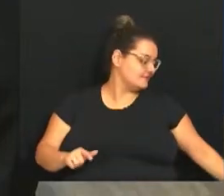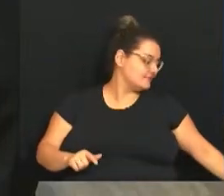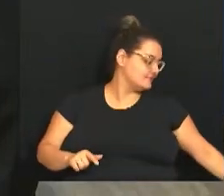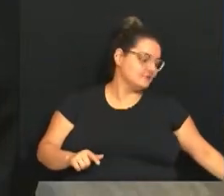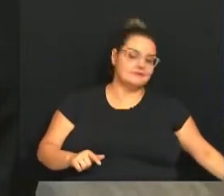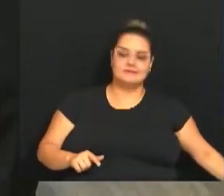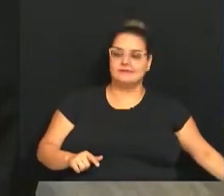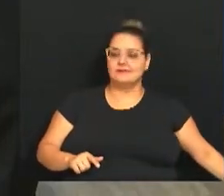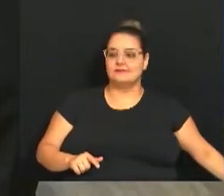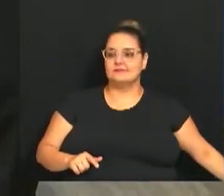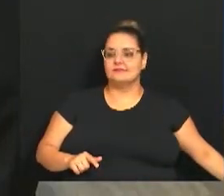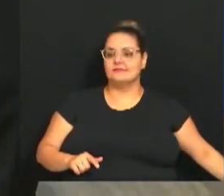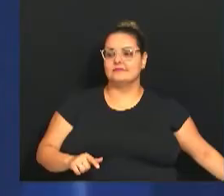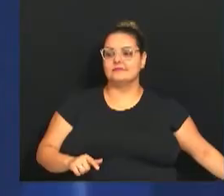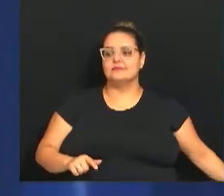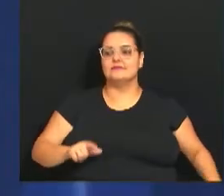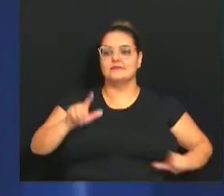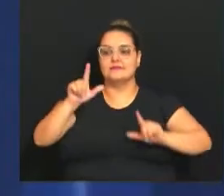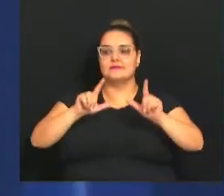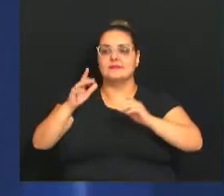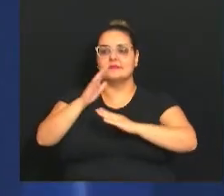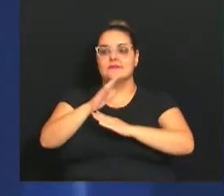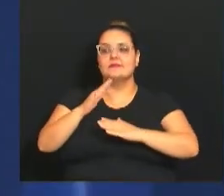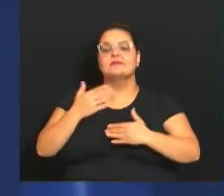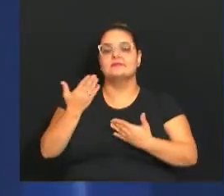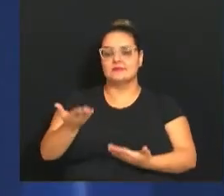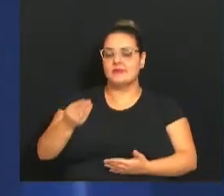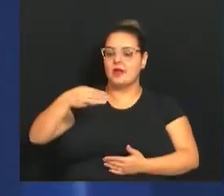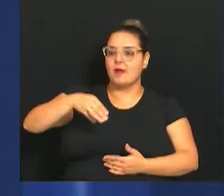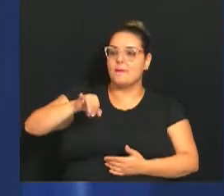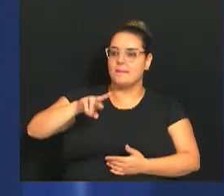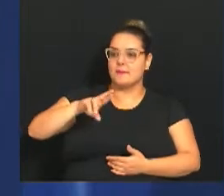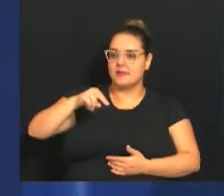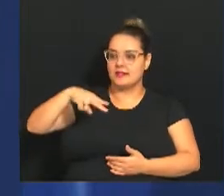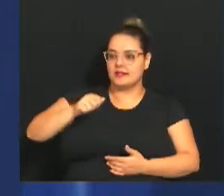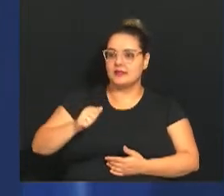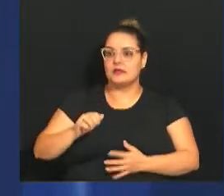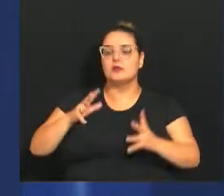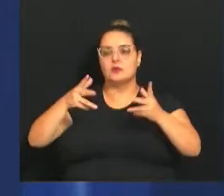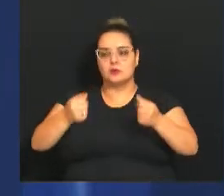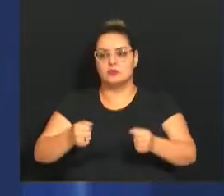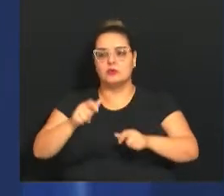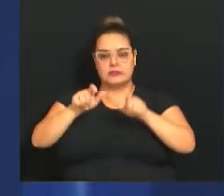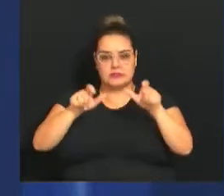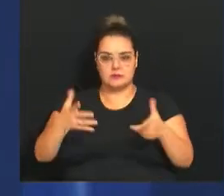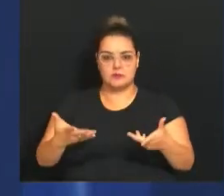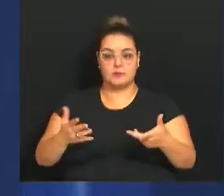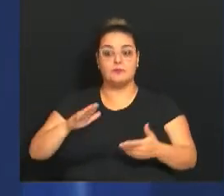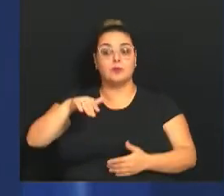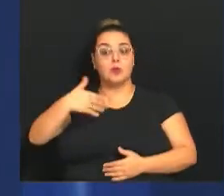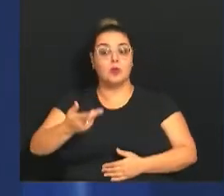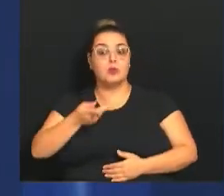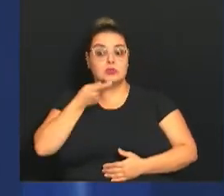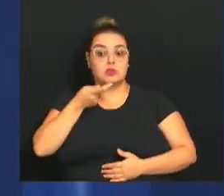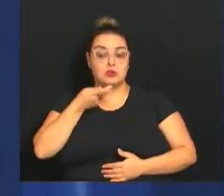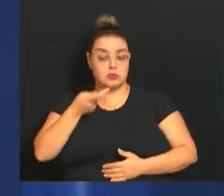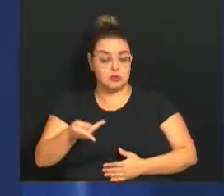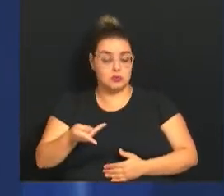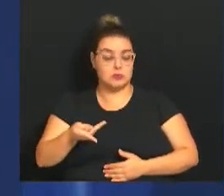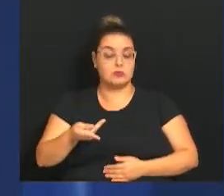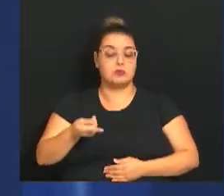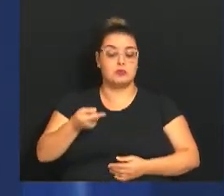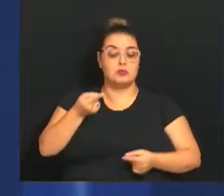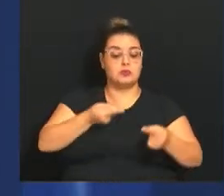com você, Mirna, com todo o pessoal. Quando a gente discute, né, o combate à violência contra a mulher, nesse